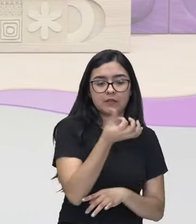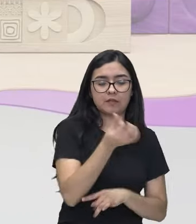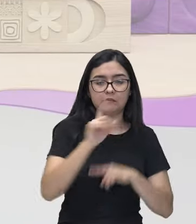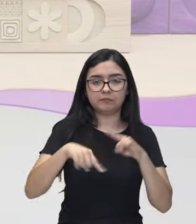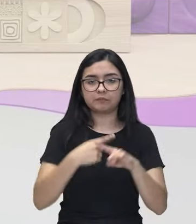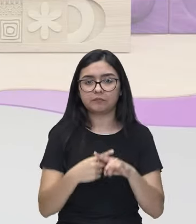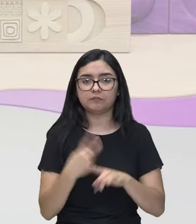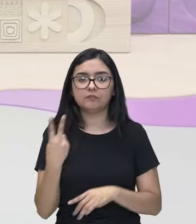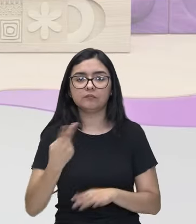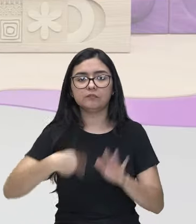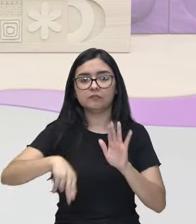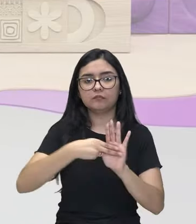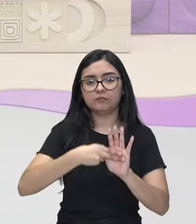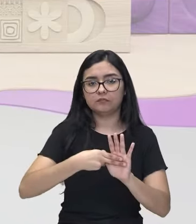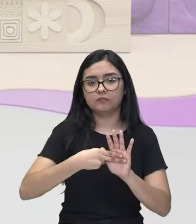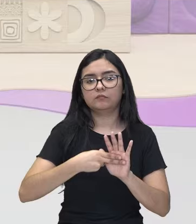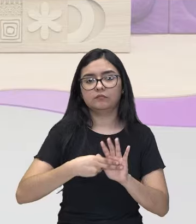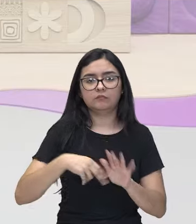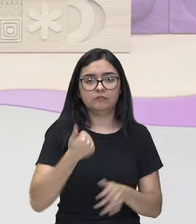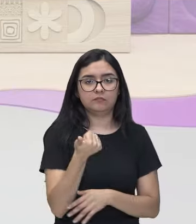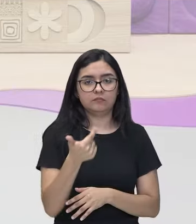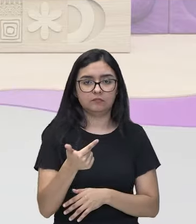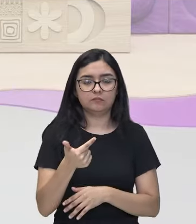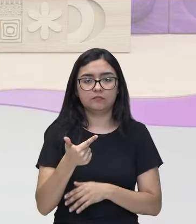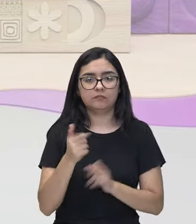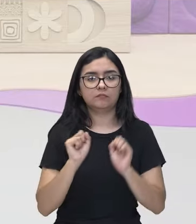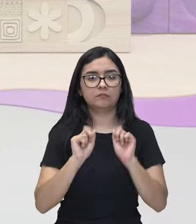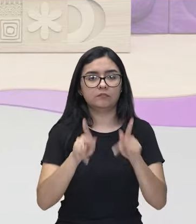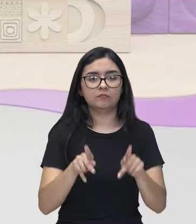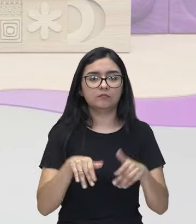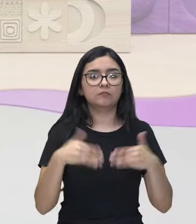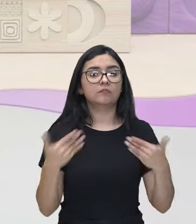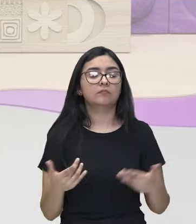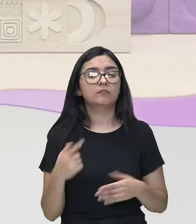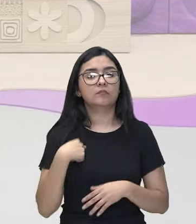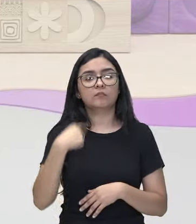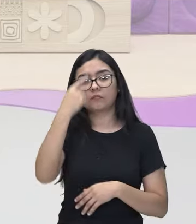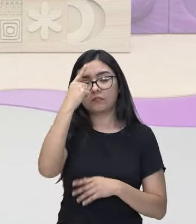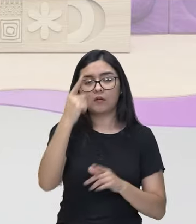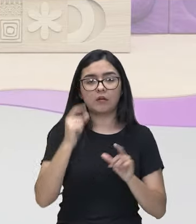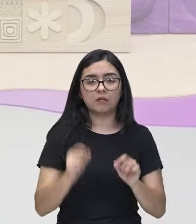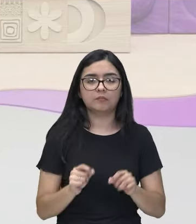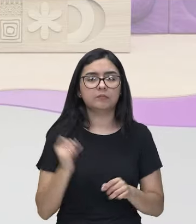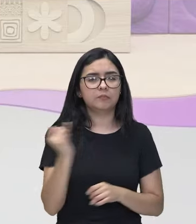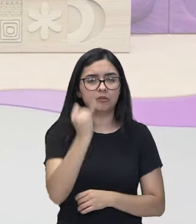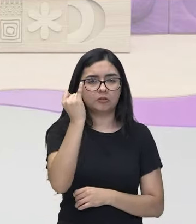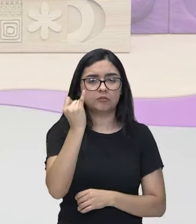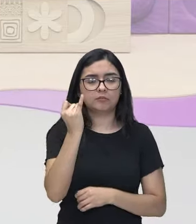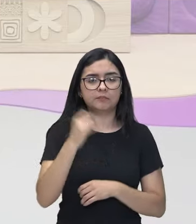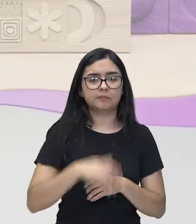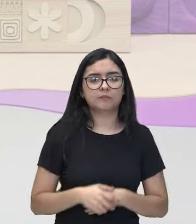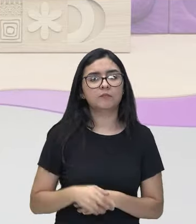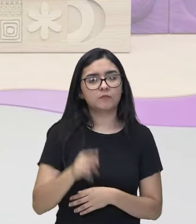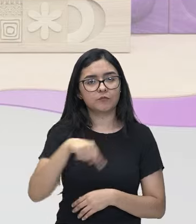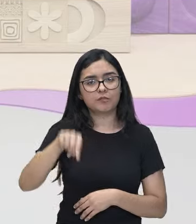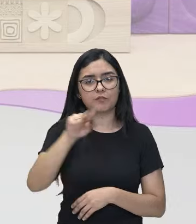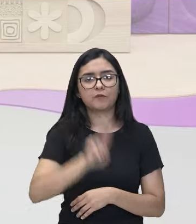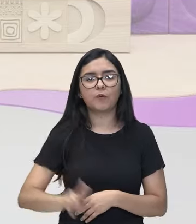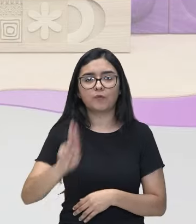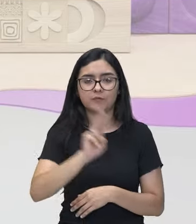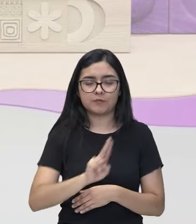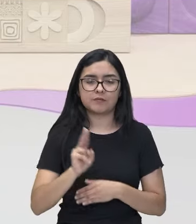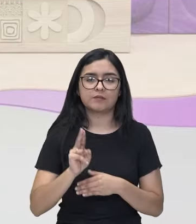seria igual a 12, beleza? Então, essa é uma ideia muito importante que você vai utilizar muito ao longo